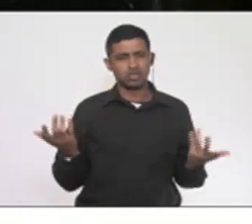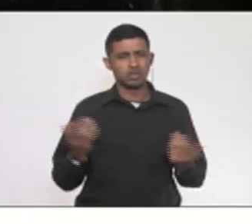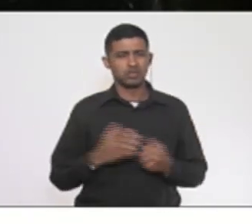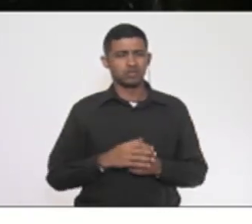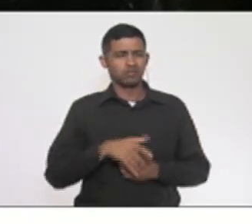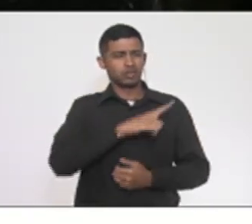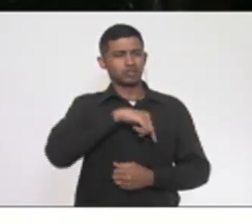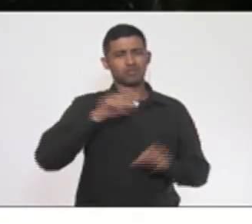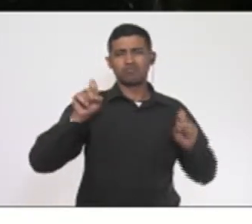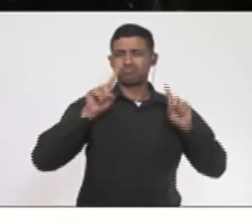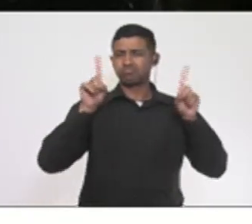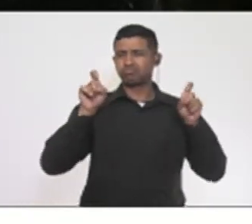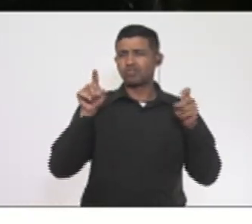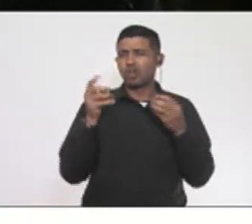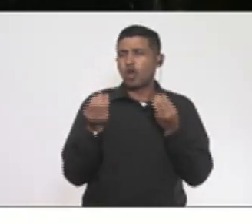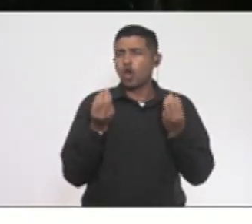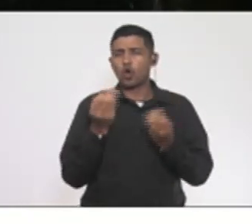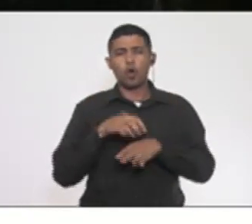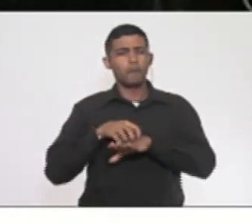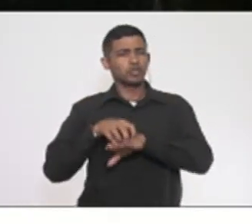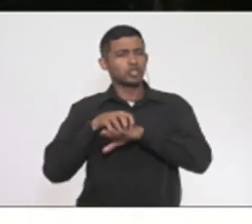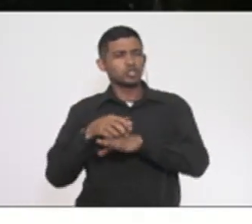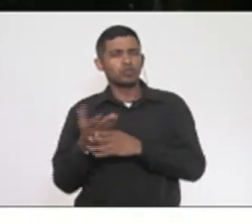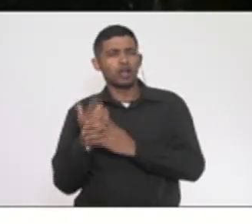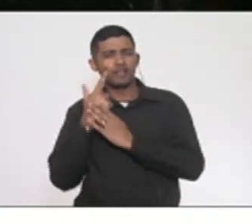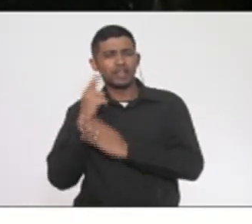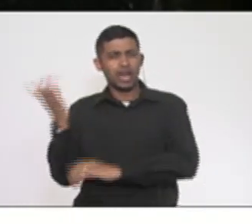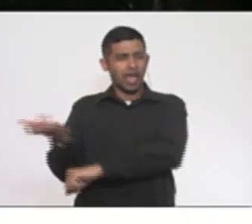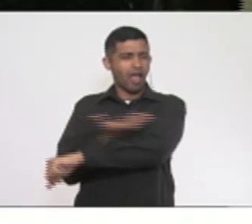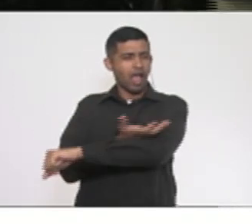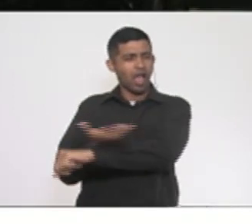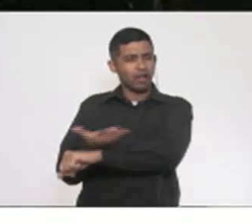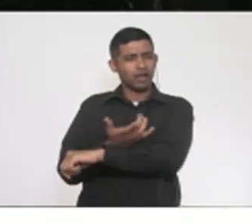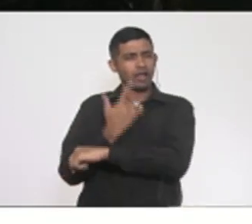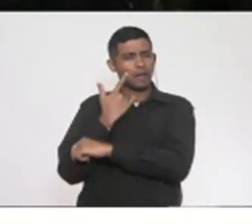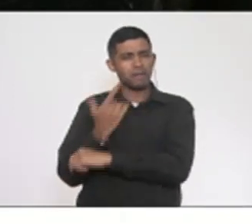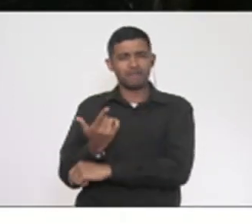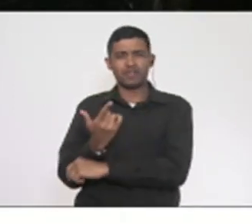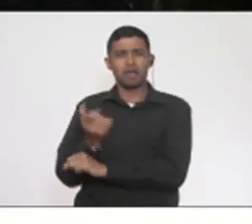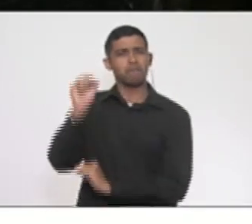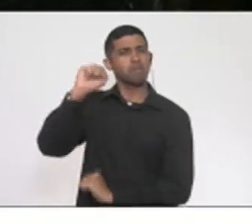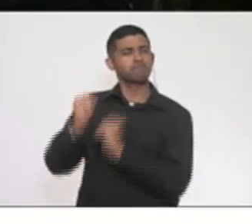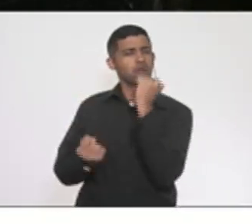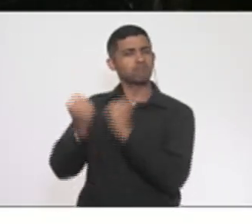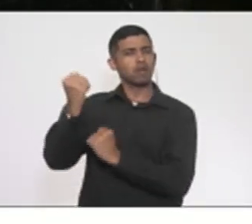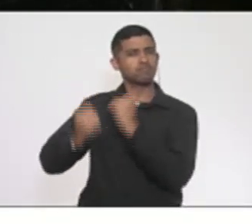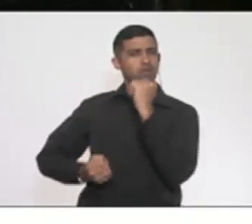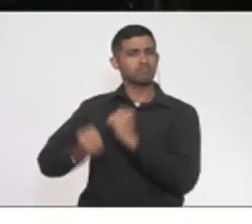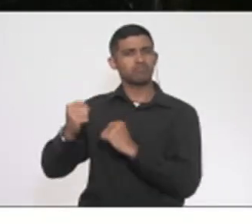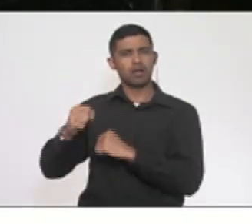dúvida justamente do transporte. Como é que Campos produz a maior quantidade de gás brasileiro